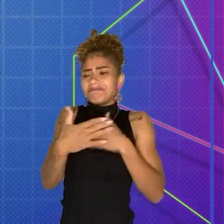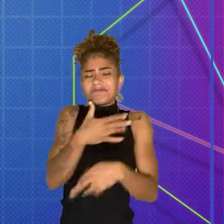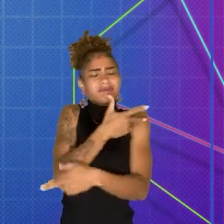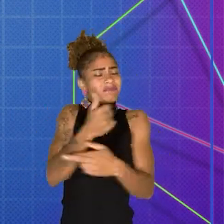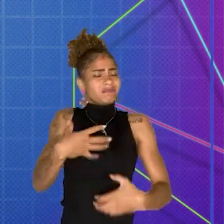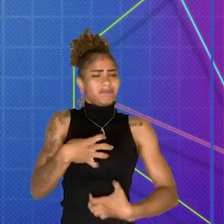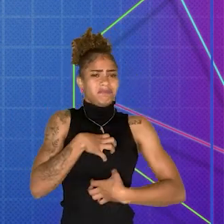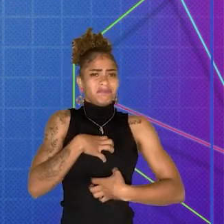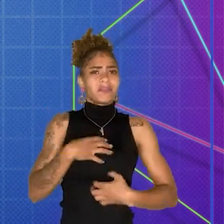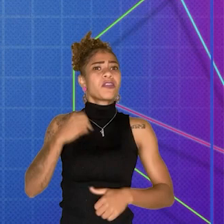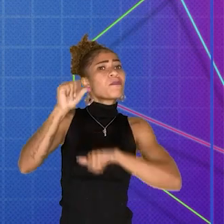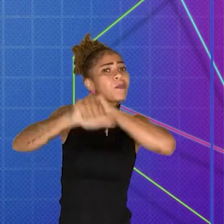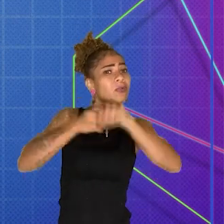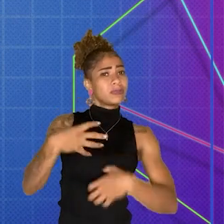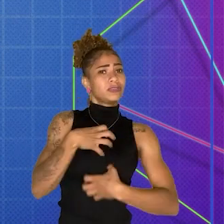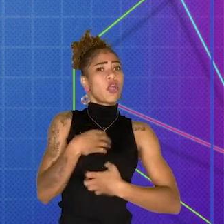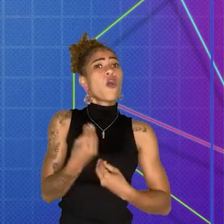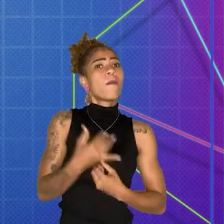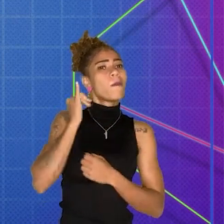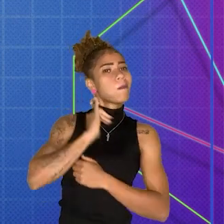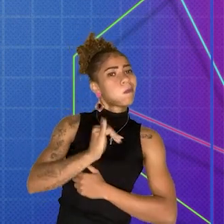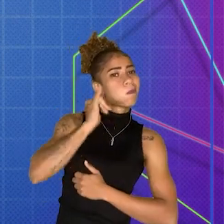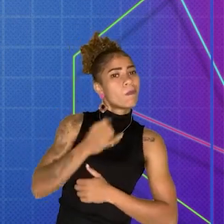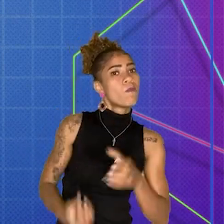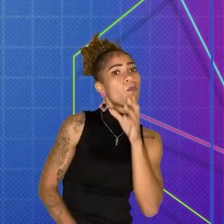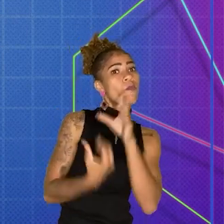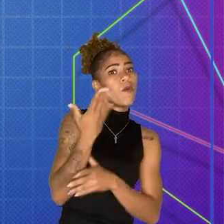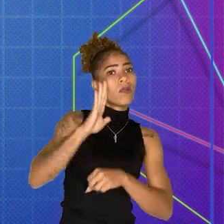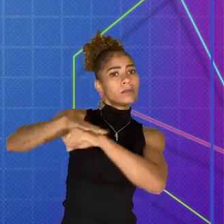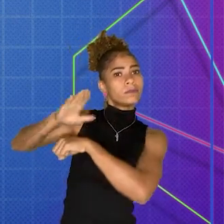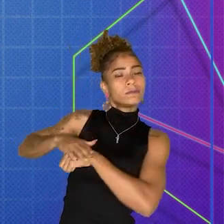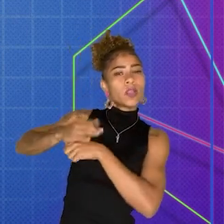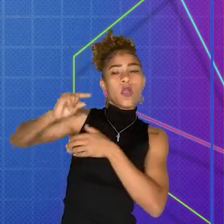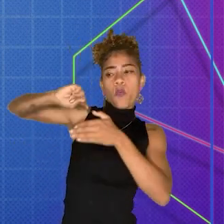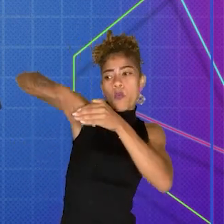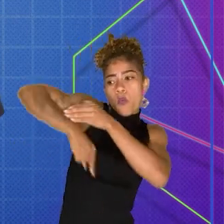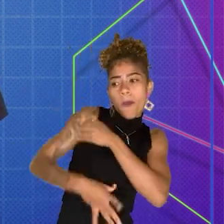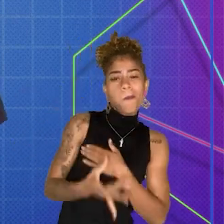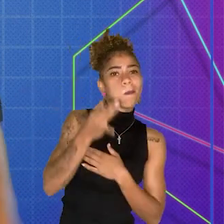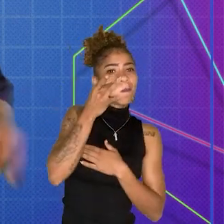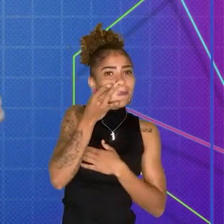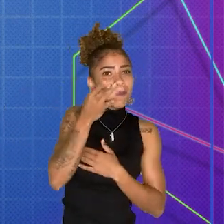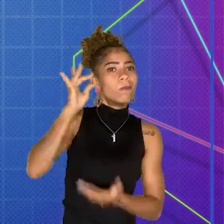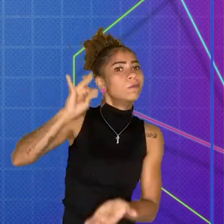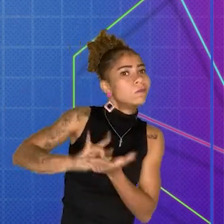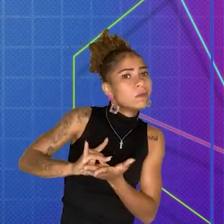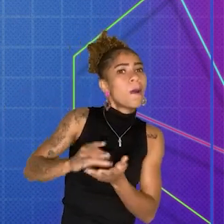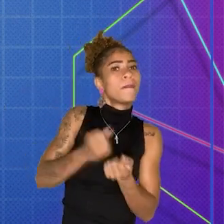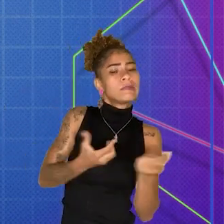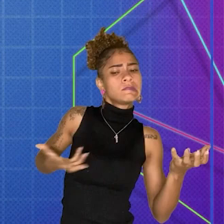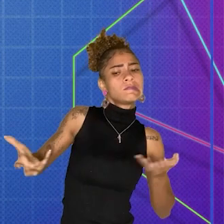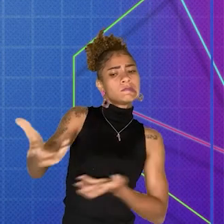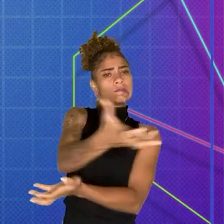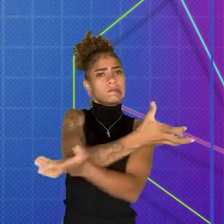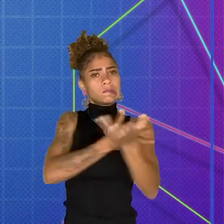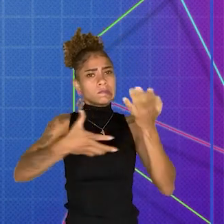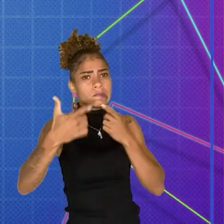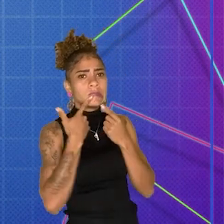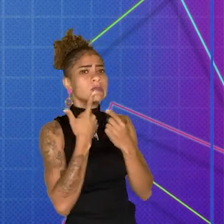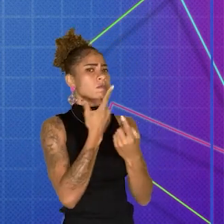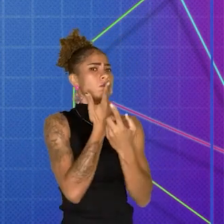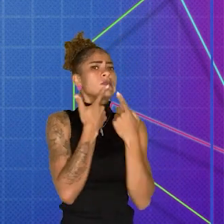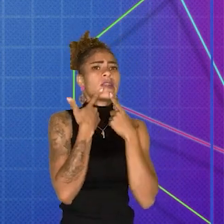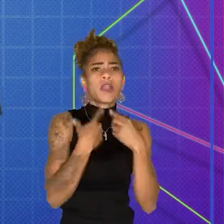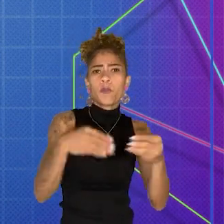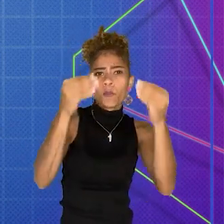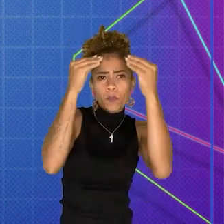maneira como a história é contada e criar um mundo de jogo mais imersivo. A experimentação pode envolver o uso de dialetos, jargões,